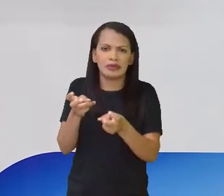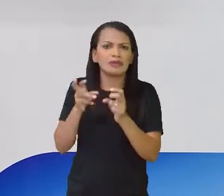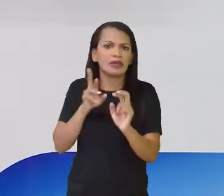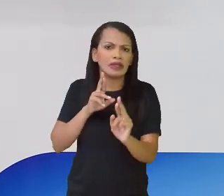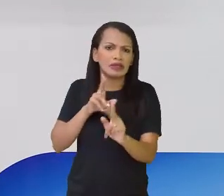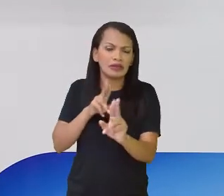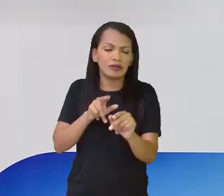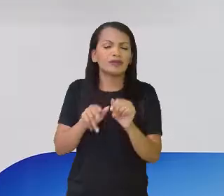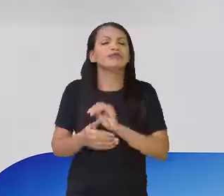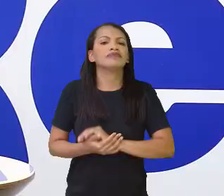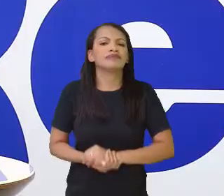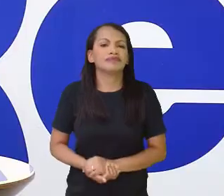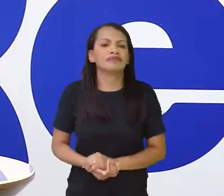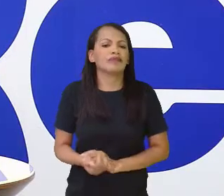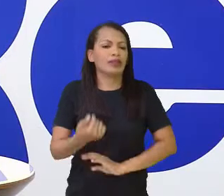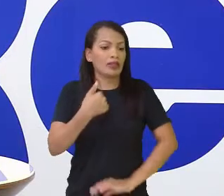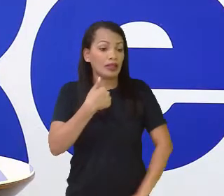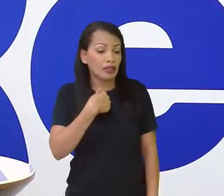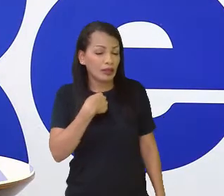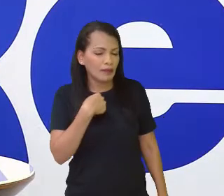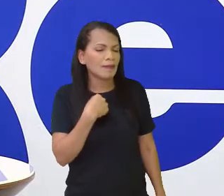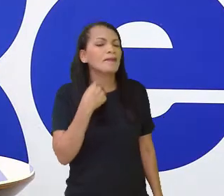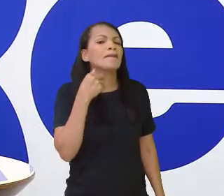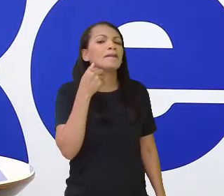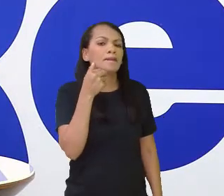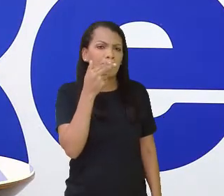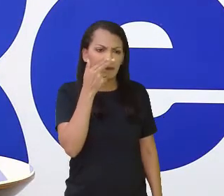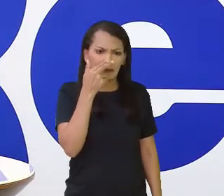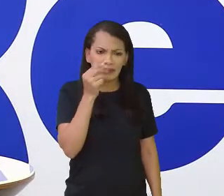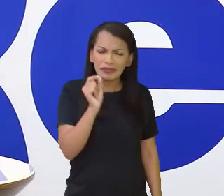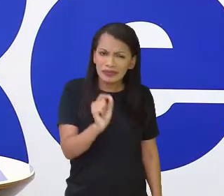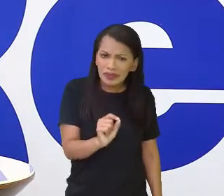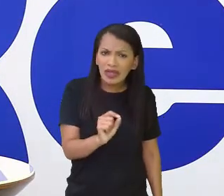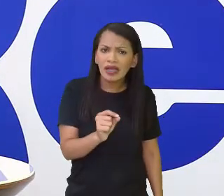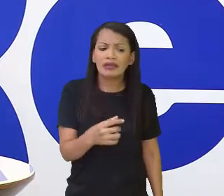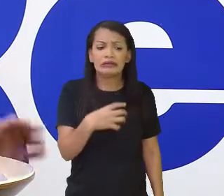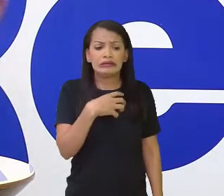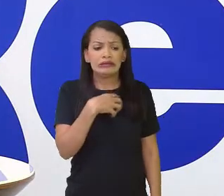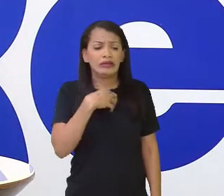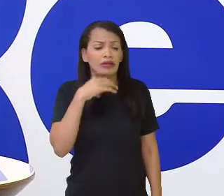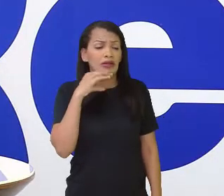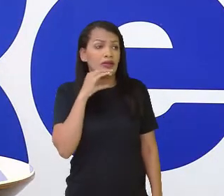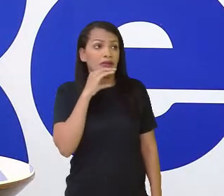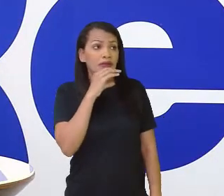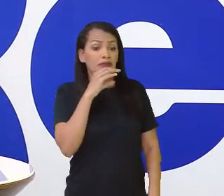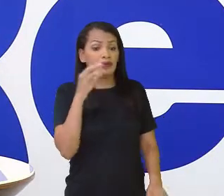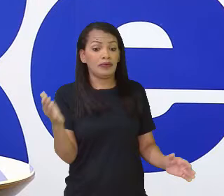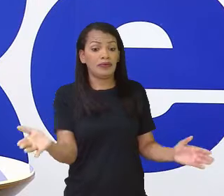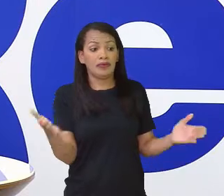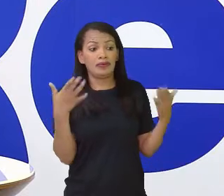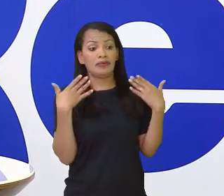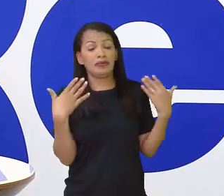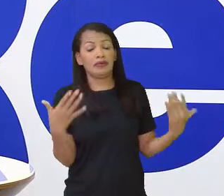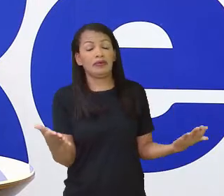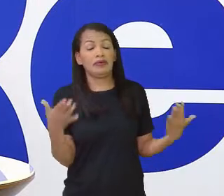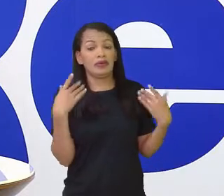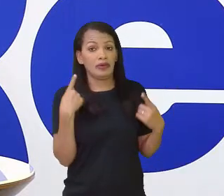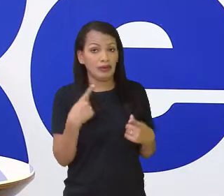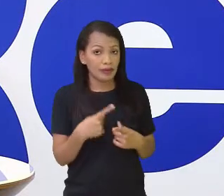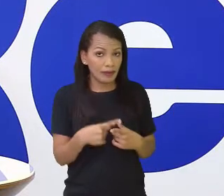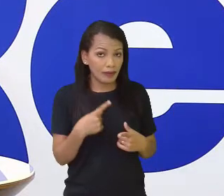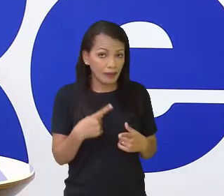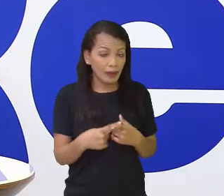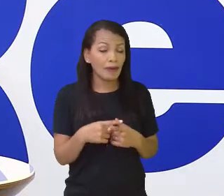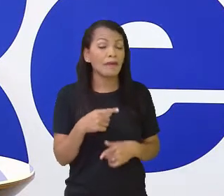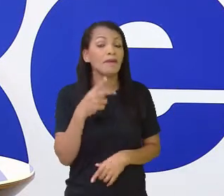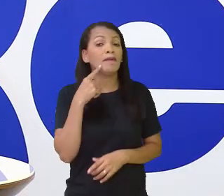professora? Olha, eu mesmo, viu, professor Giva, já estava aqui sentindo aquele calorzão, porque quando você mostrou aquela avenida